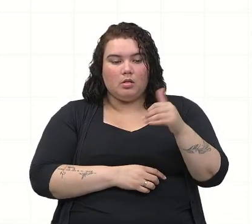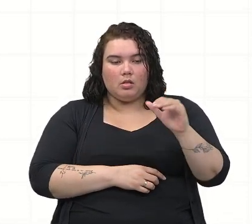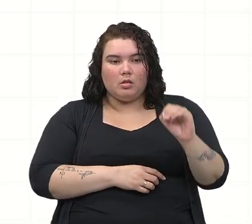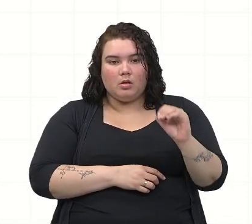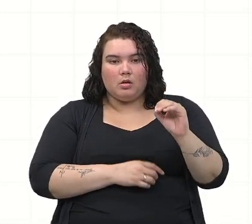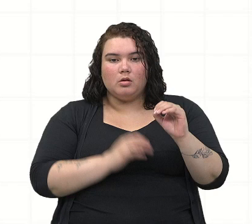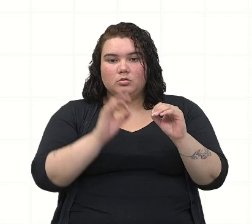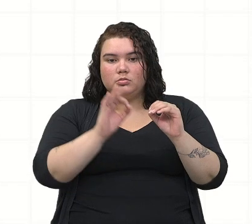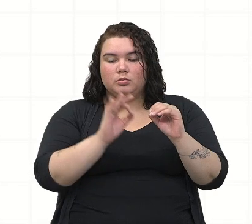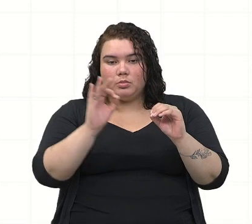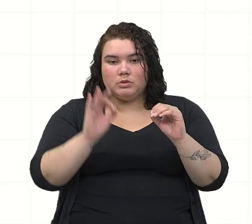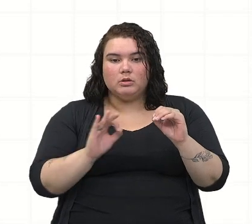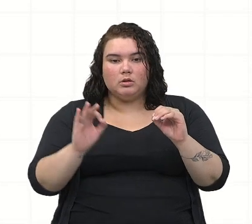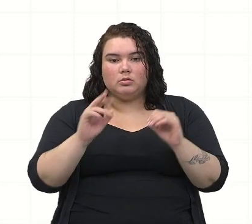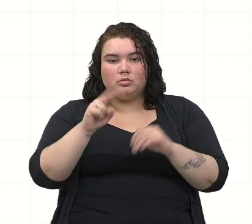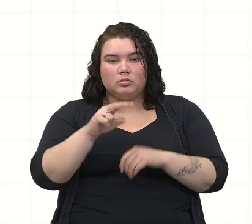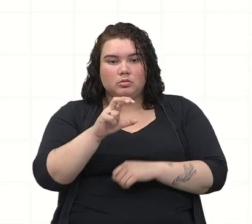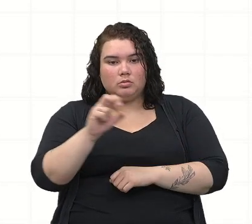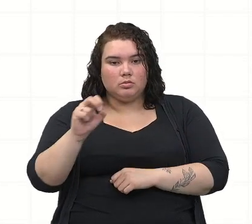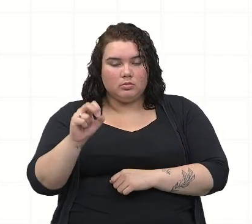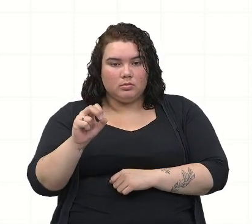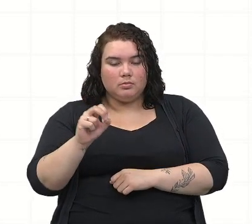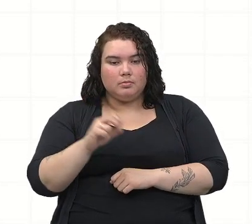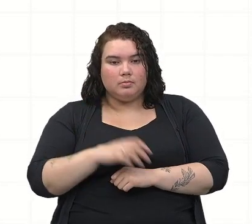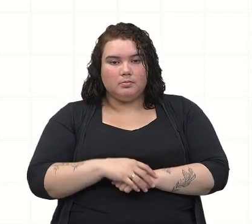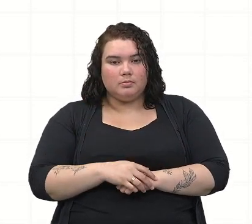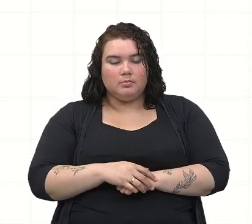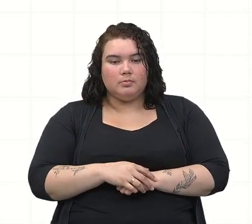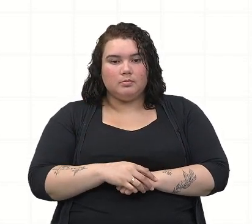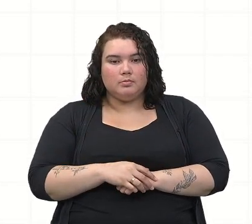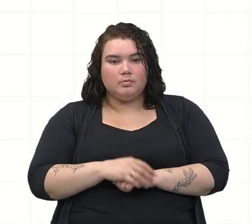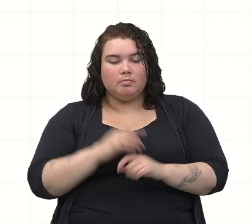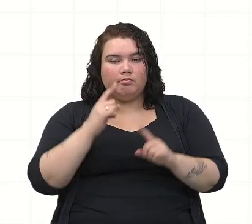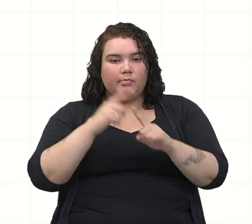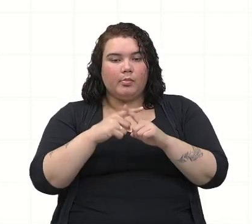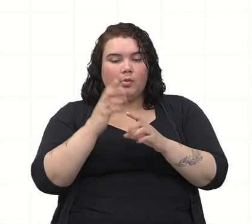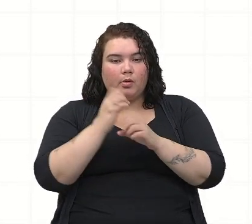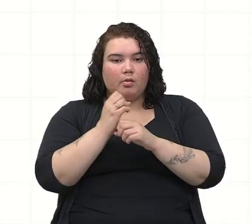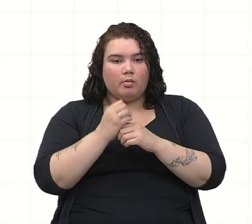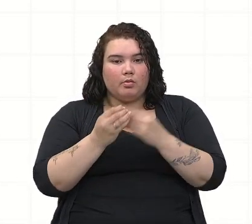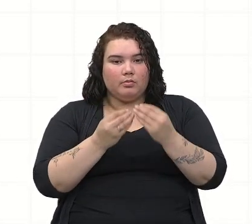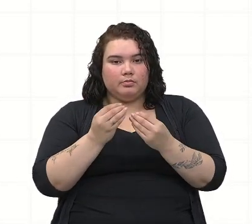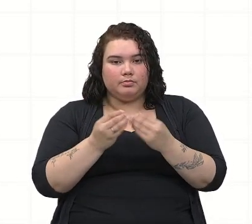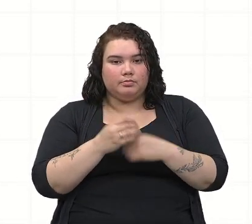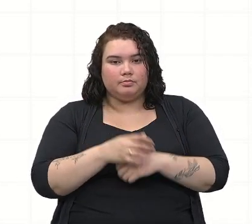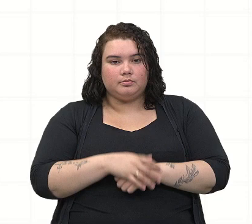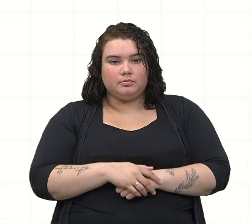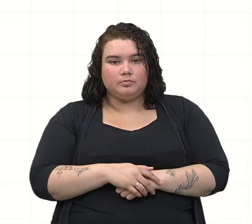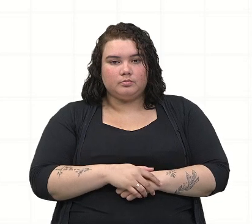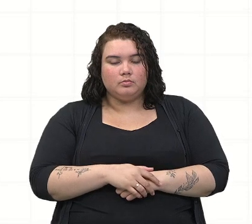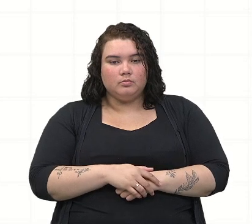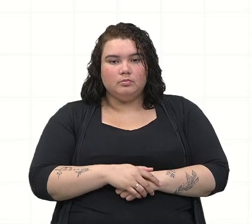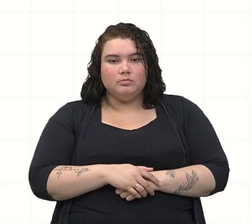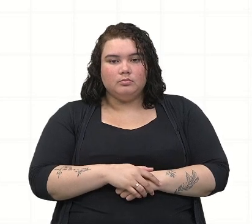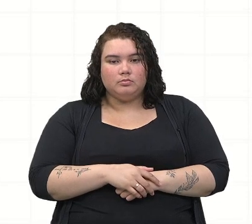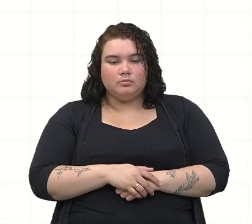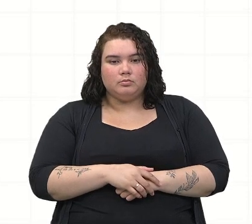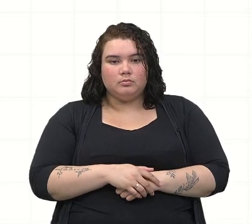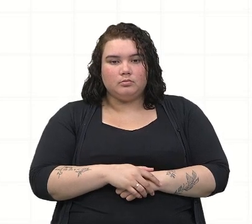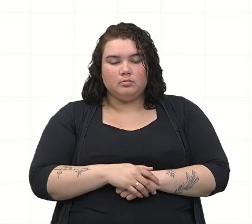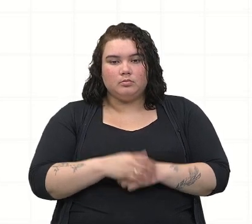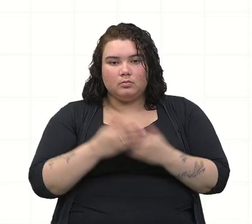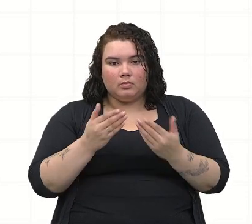10% de 2.500. Como que você faz a conta? Você vai pegar o valor que você quer